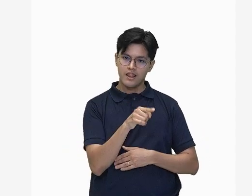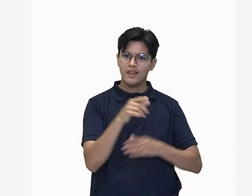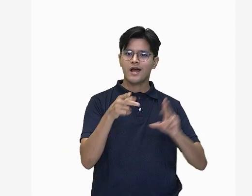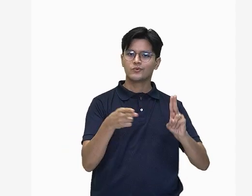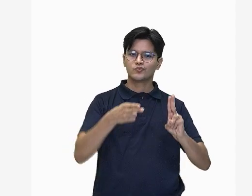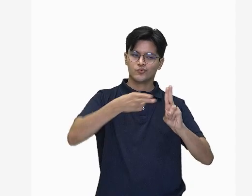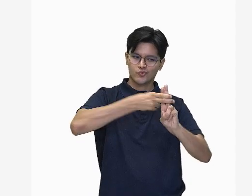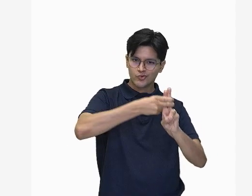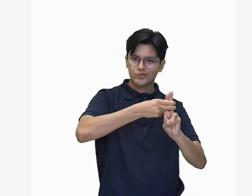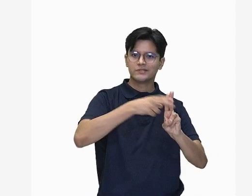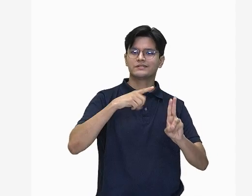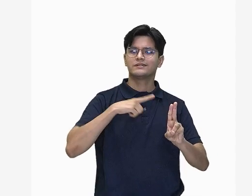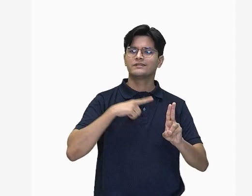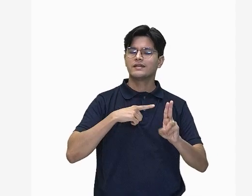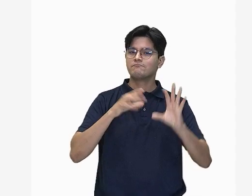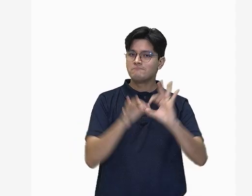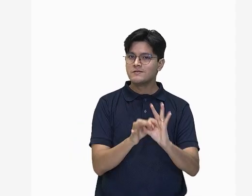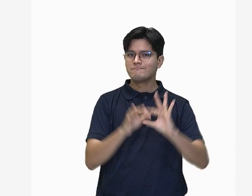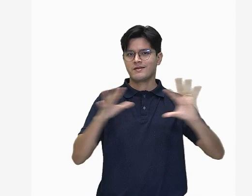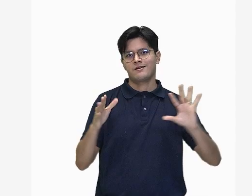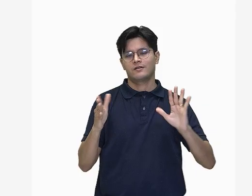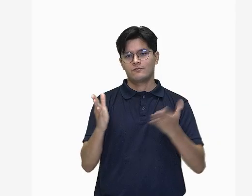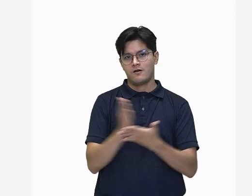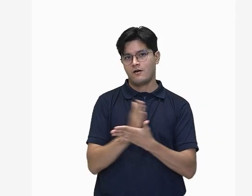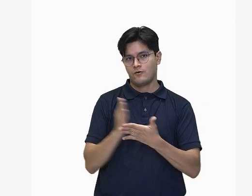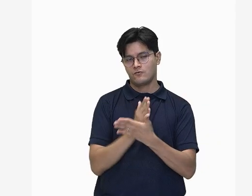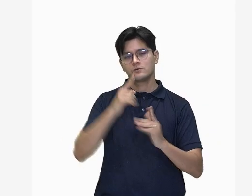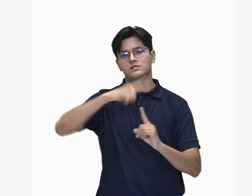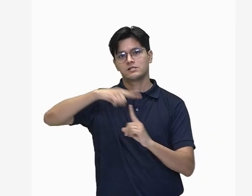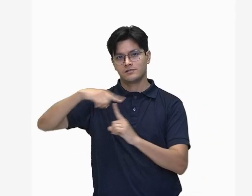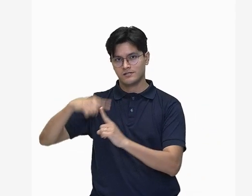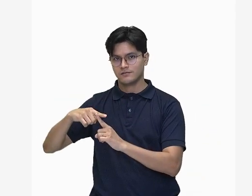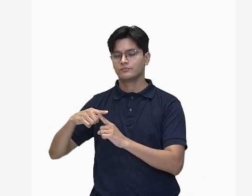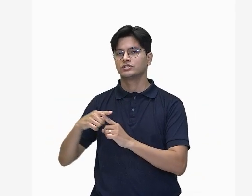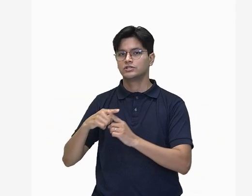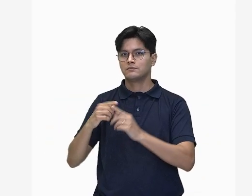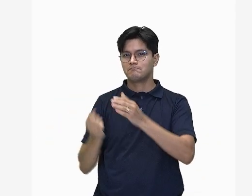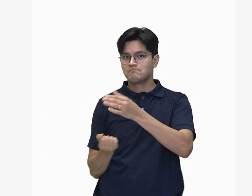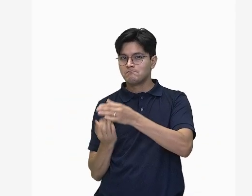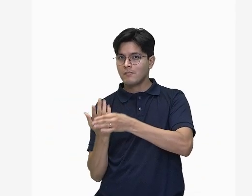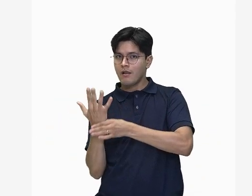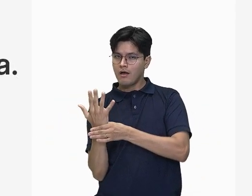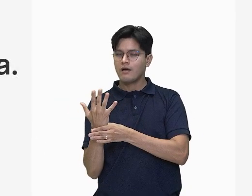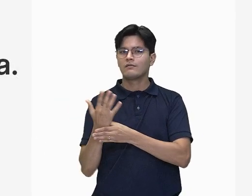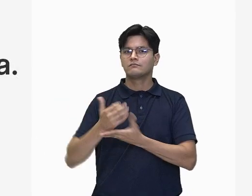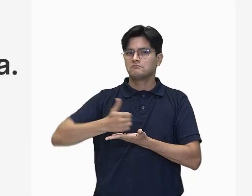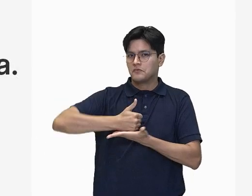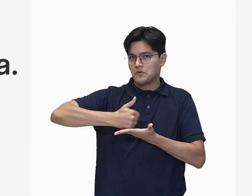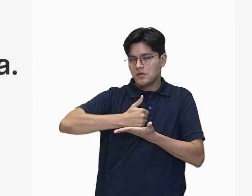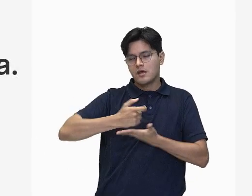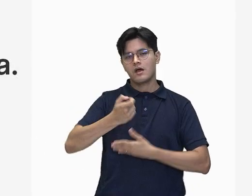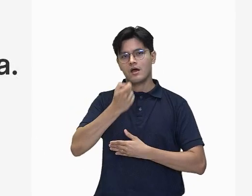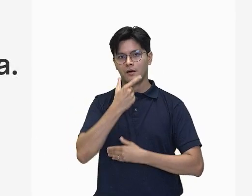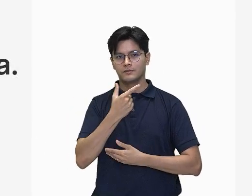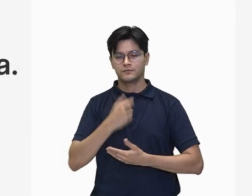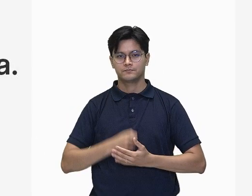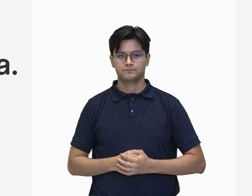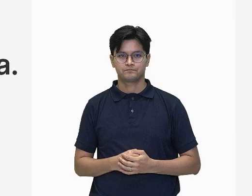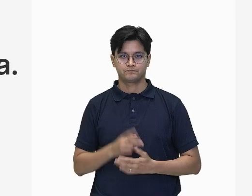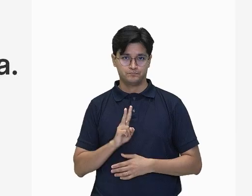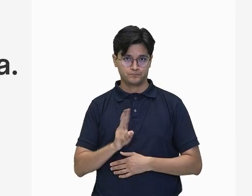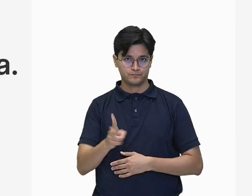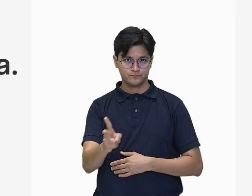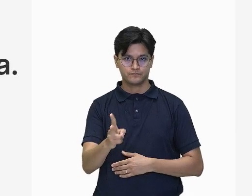de uma planta, né, uma substância orgânica que a gente chama, né, mas vamos dar continuidade, dê uma olhada. E aí a